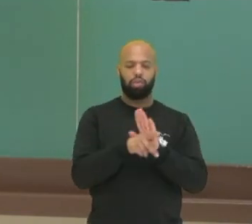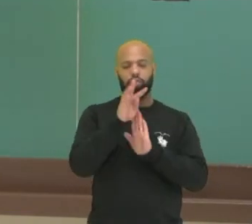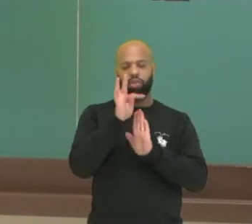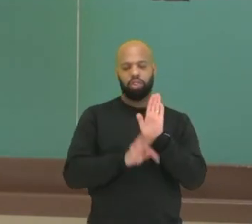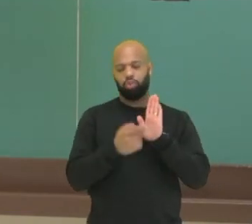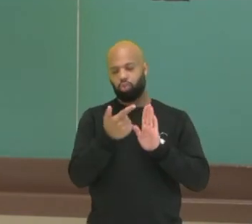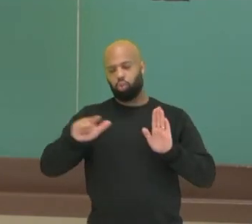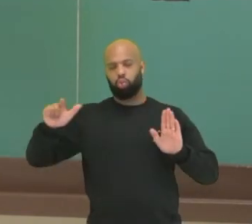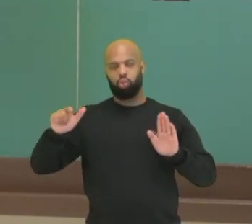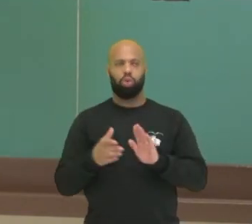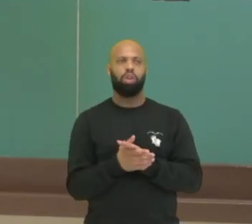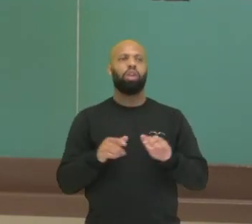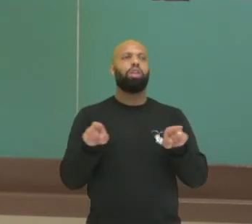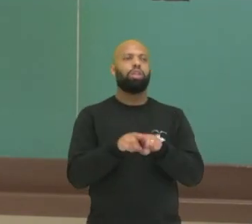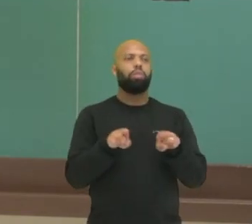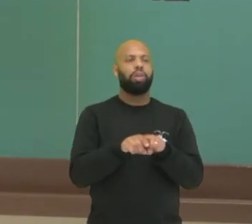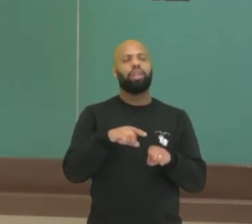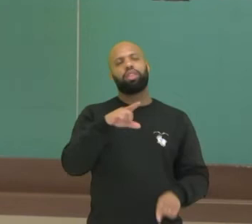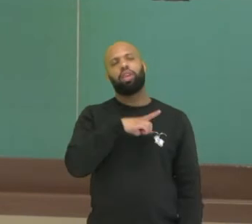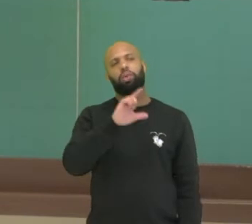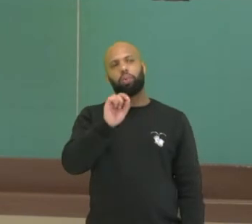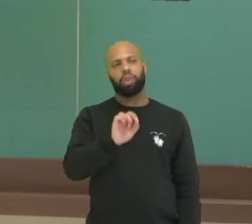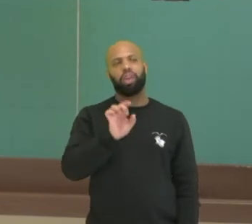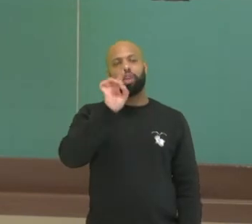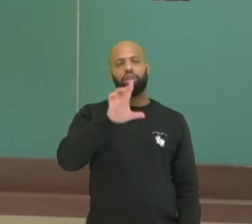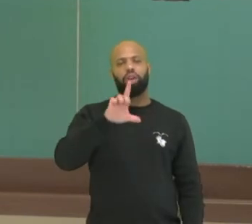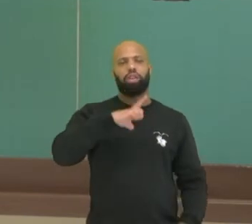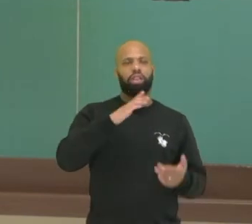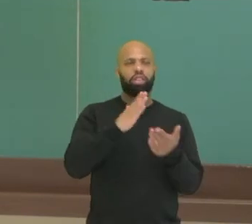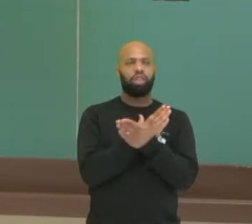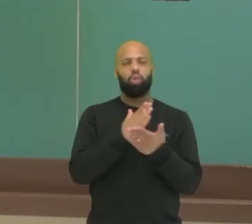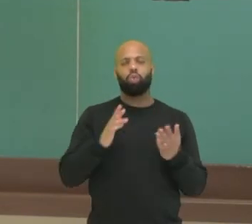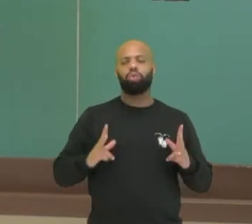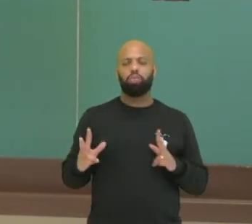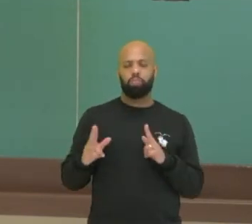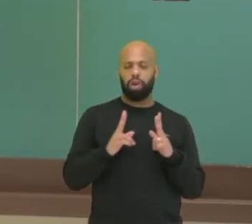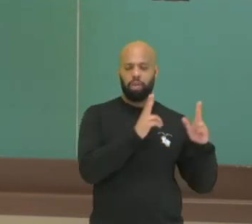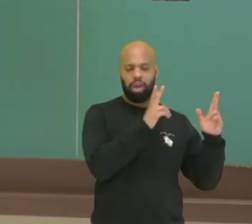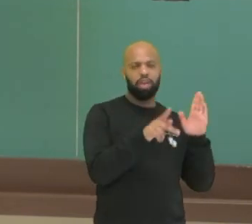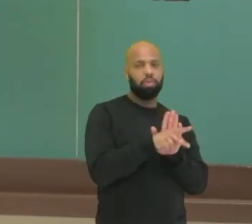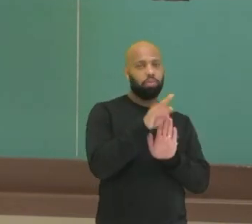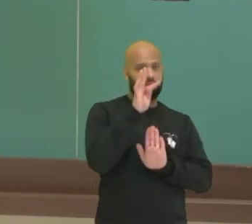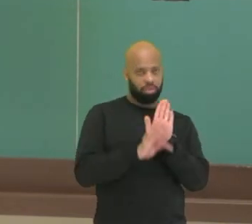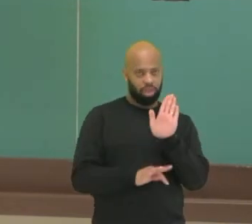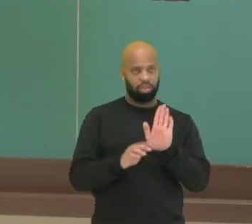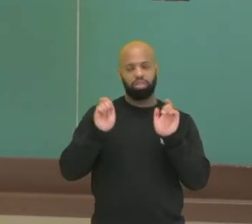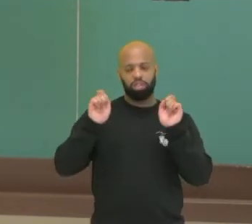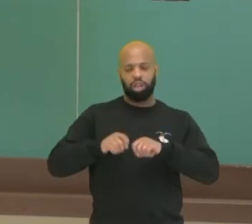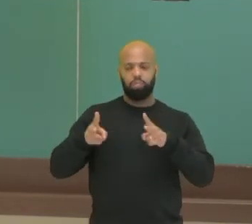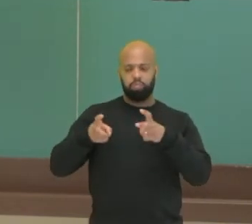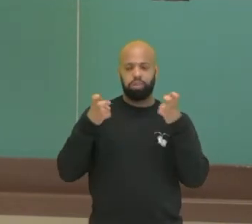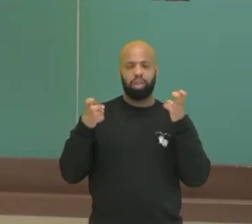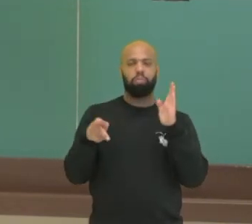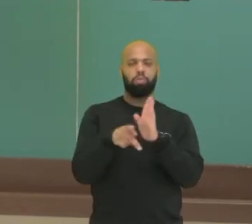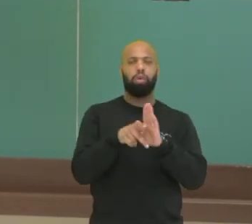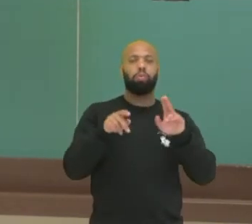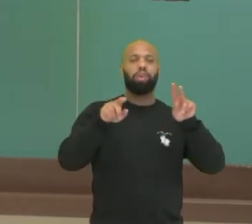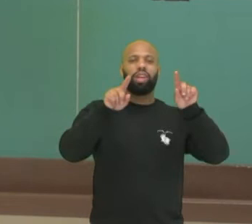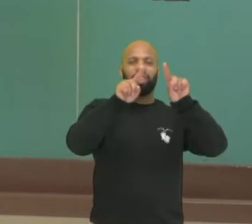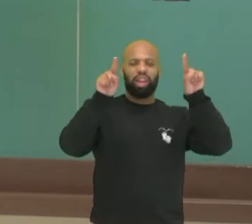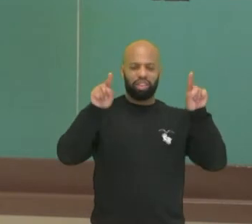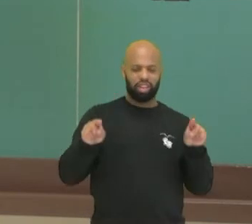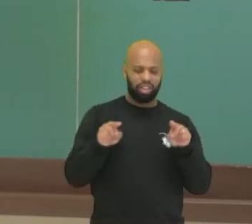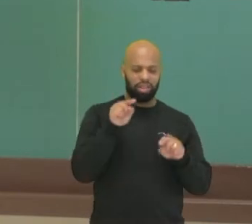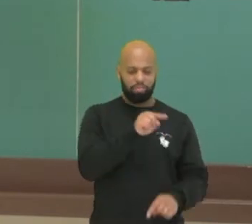texto. Aqui trouxemos apenas alguns fragmentos, isso está bem ilustrado por meio dos colchetes e das reticências,